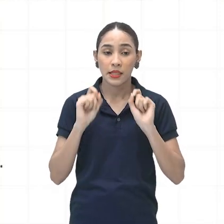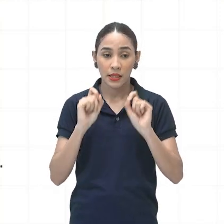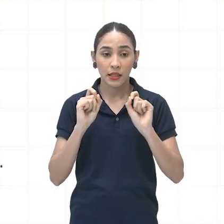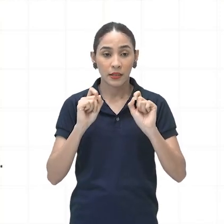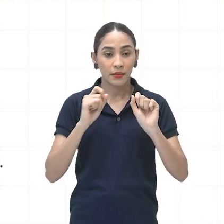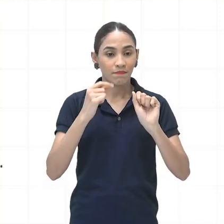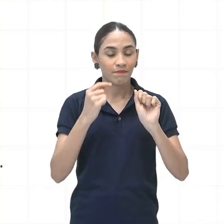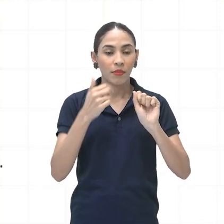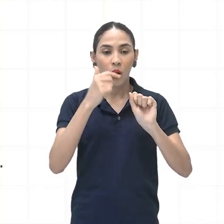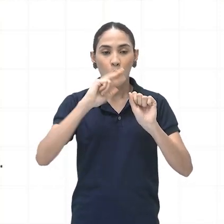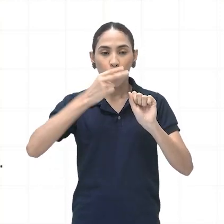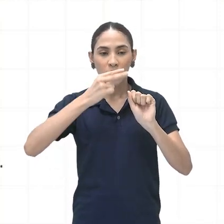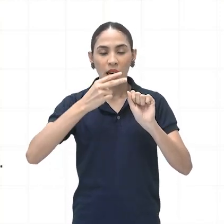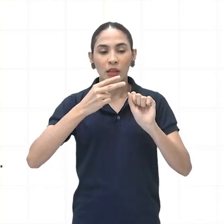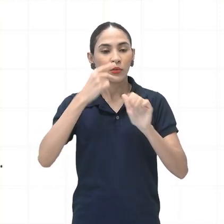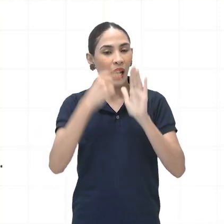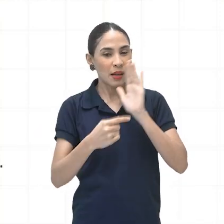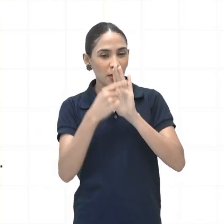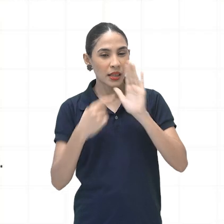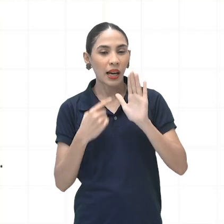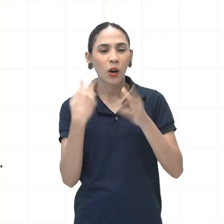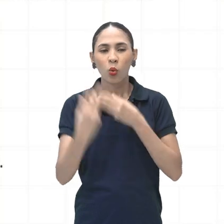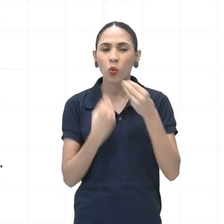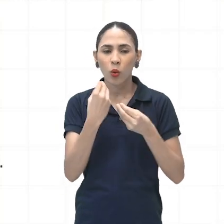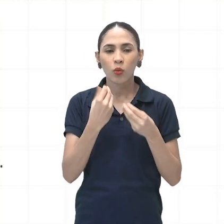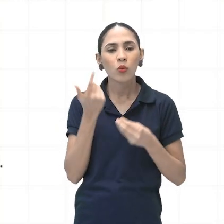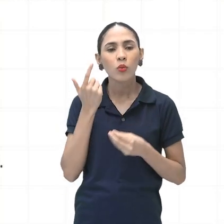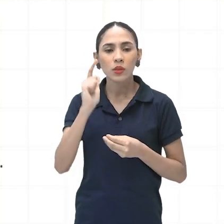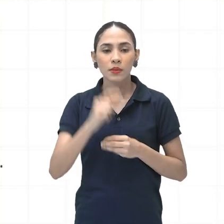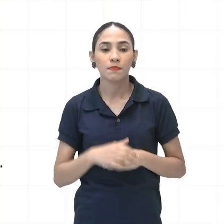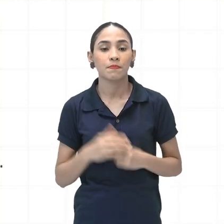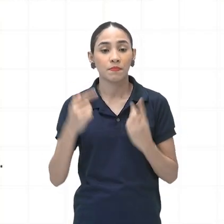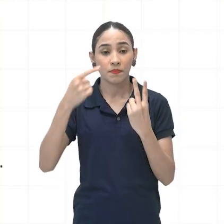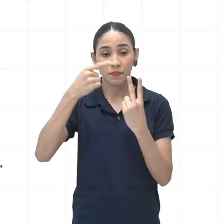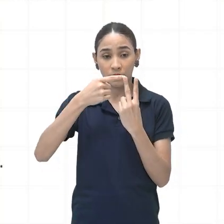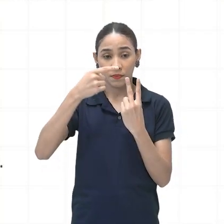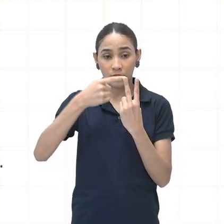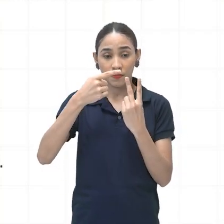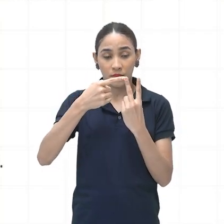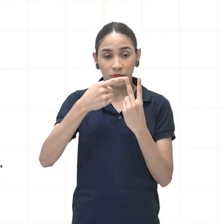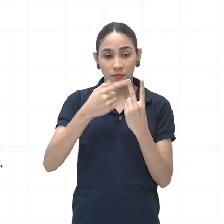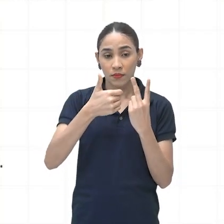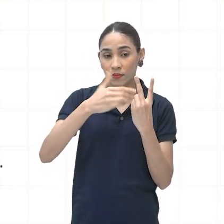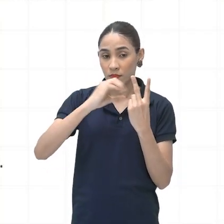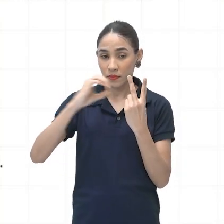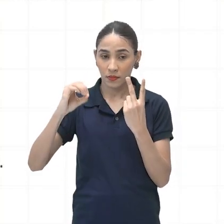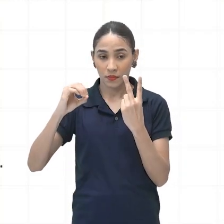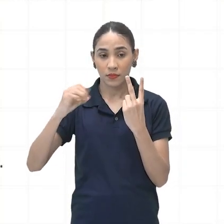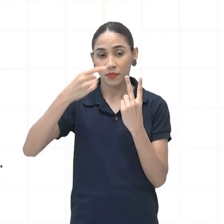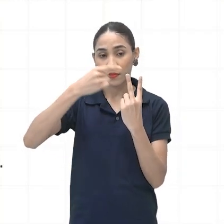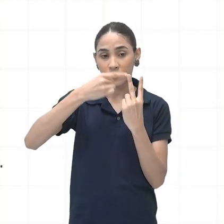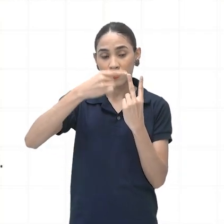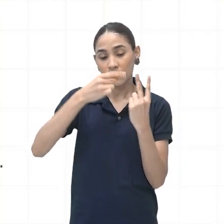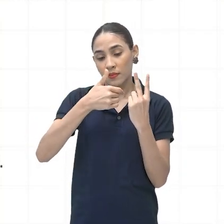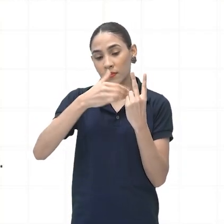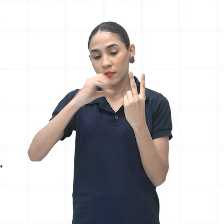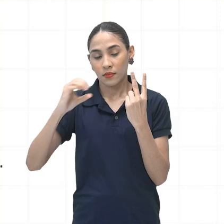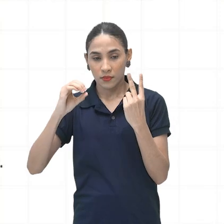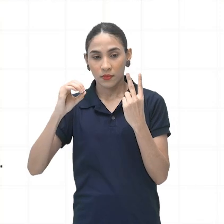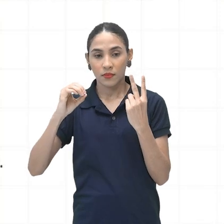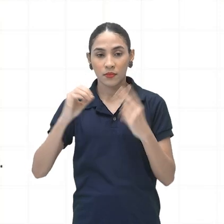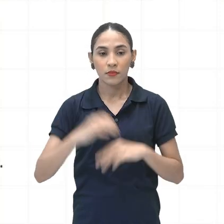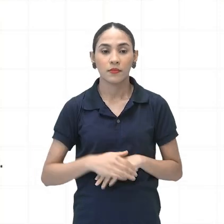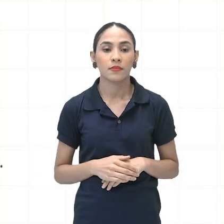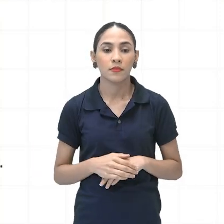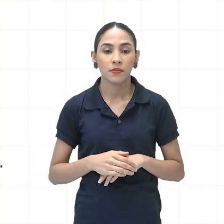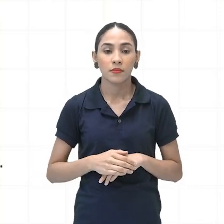esse quadrado, né? E como é que eu tiro esse quadrado do número? Eu coloco a raiz nele, né? Então, raiz quadrada de